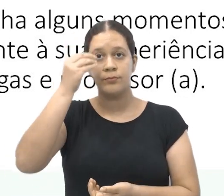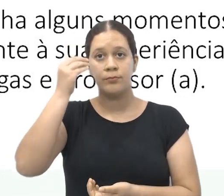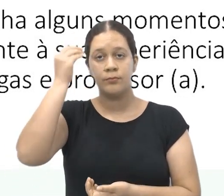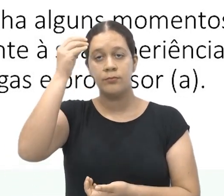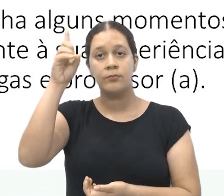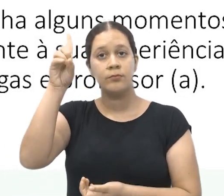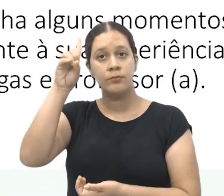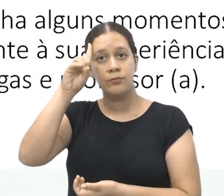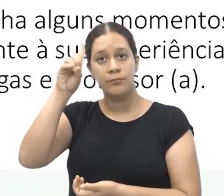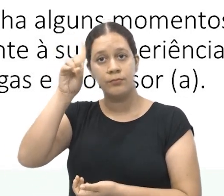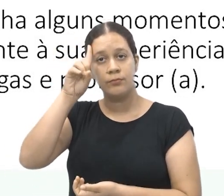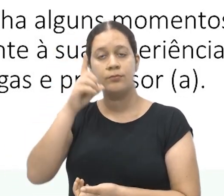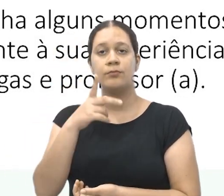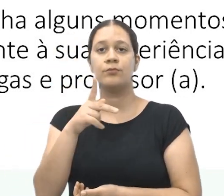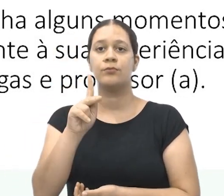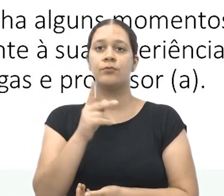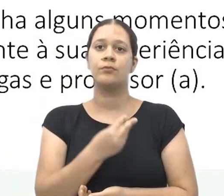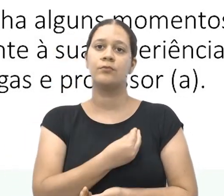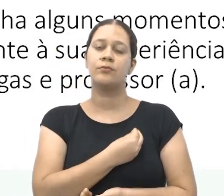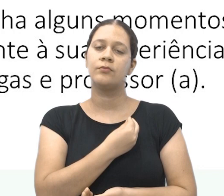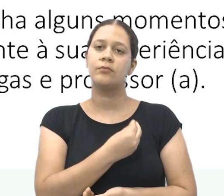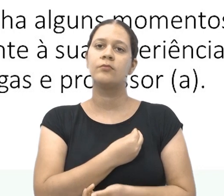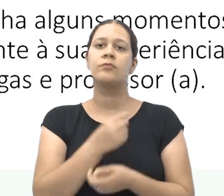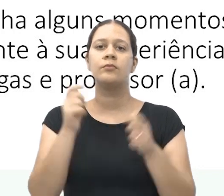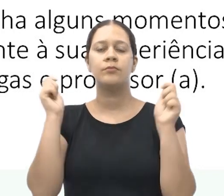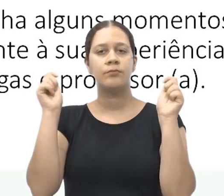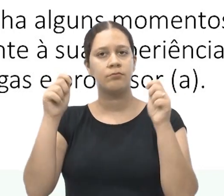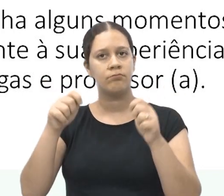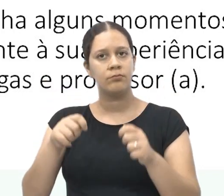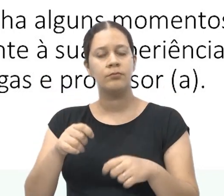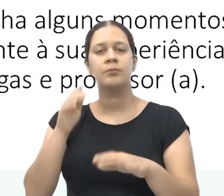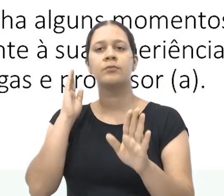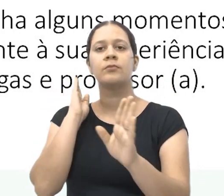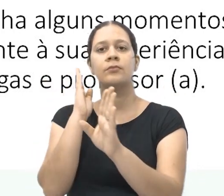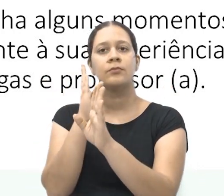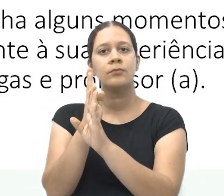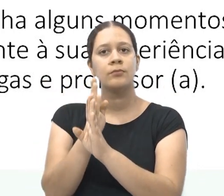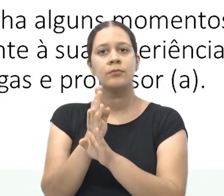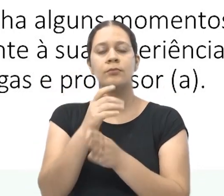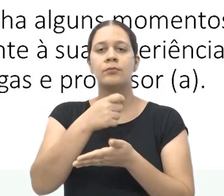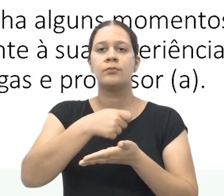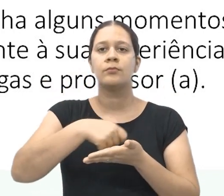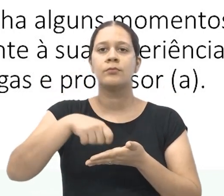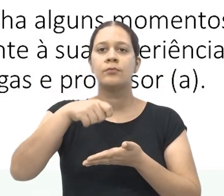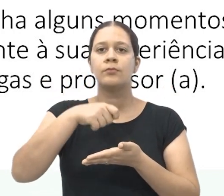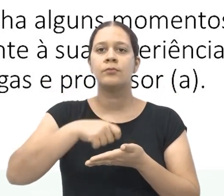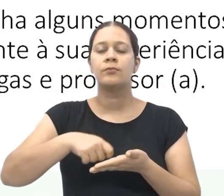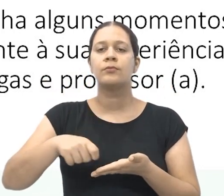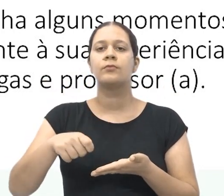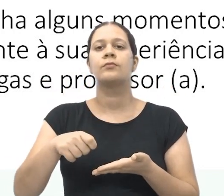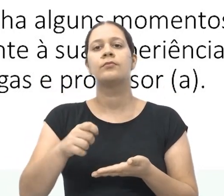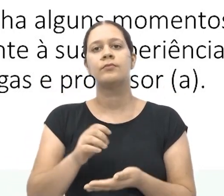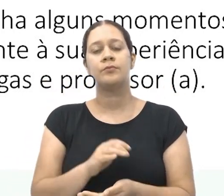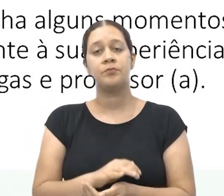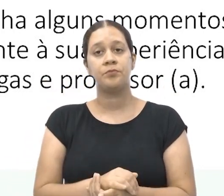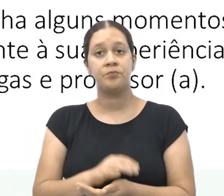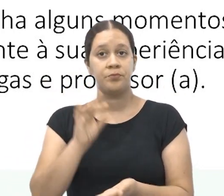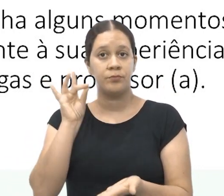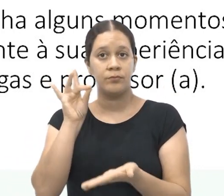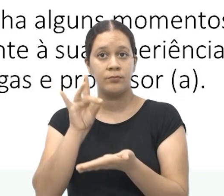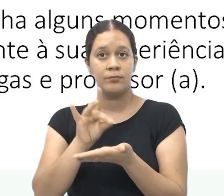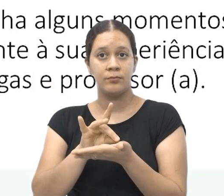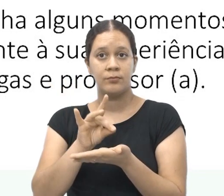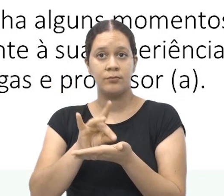seu cotidiano, é possível identificar nesses mesmos registros aspectos evidentes